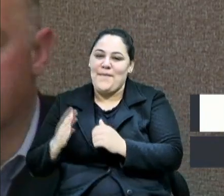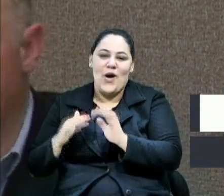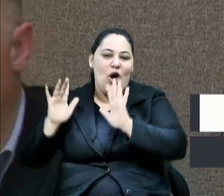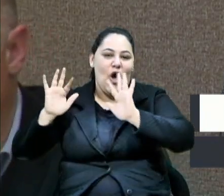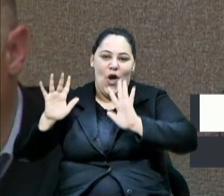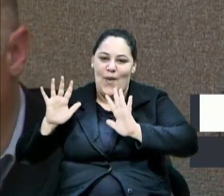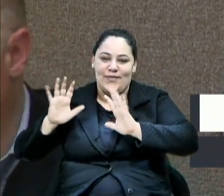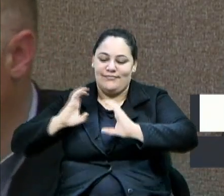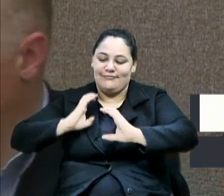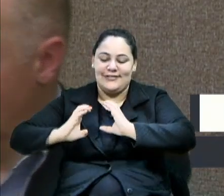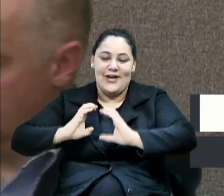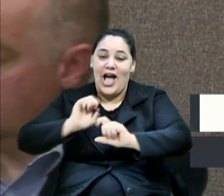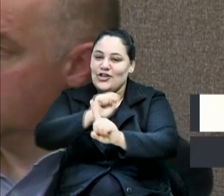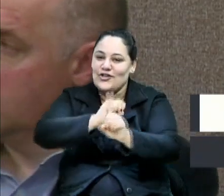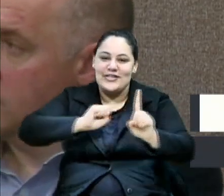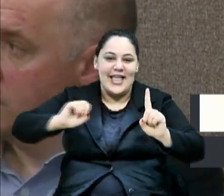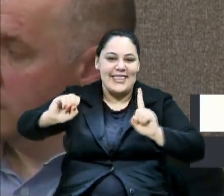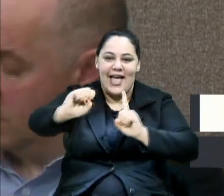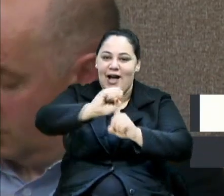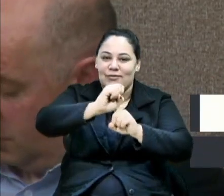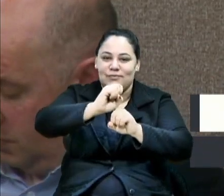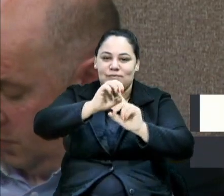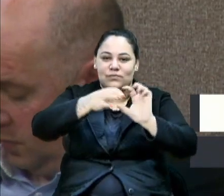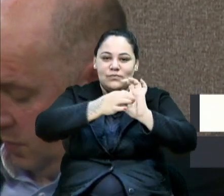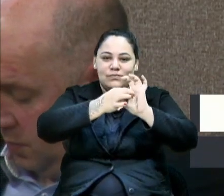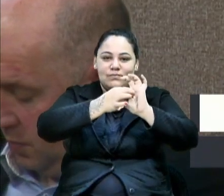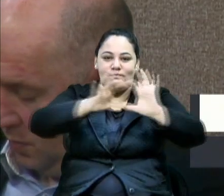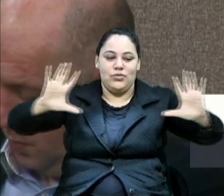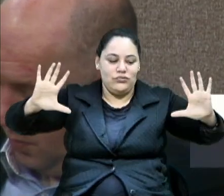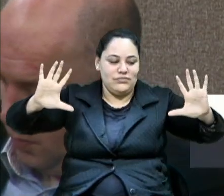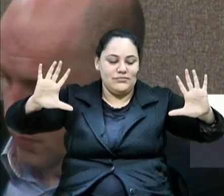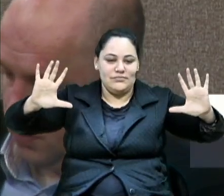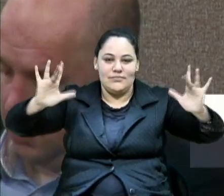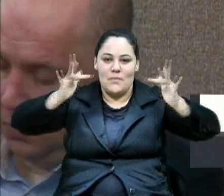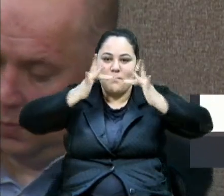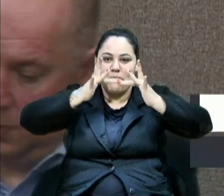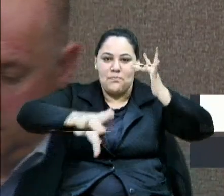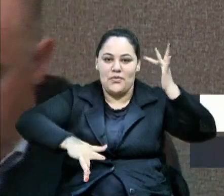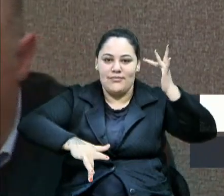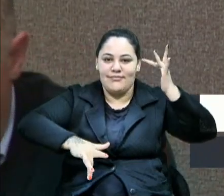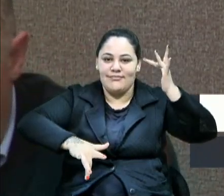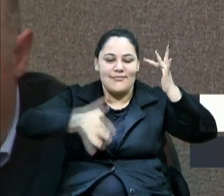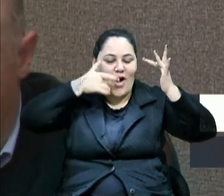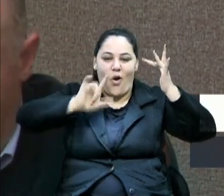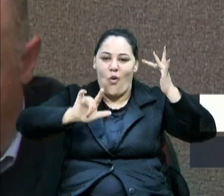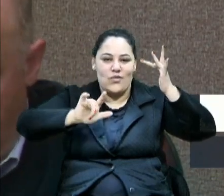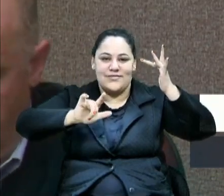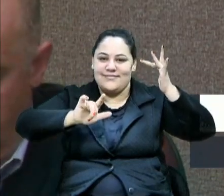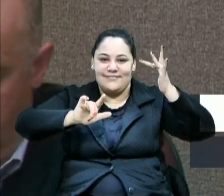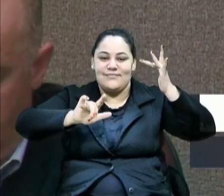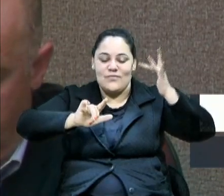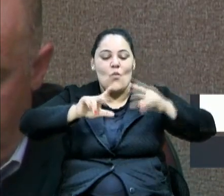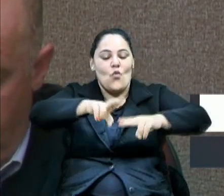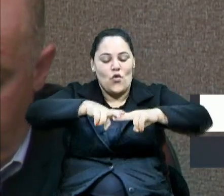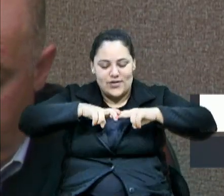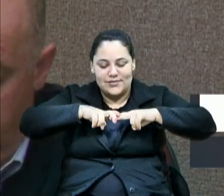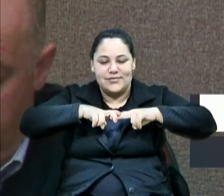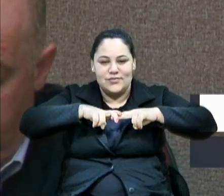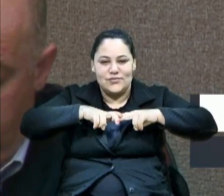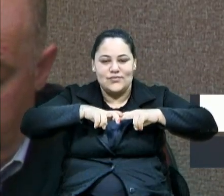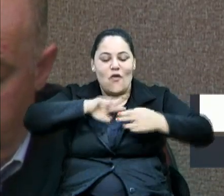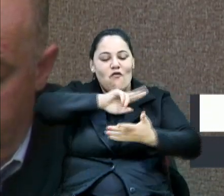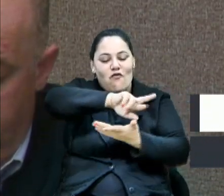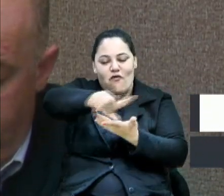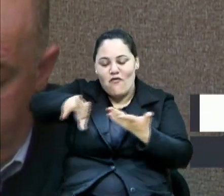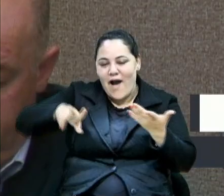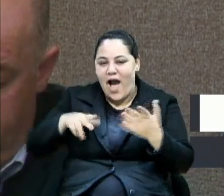estaria conectada. Por esses motivos, em reconhecimento à centena de profissionais que existem em nosso